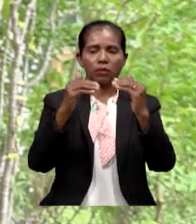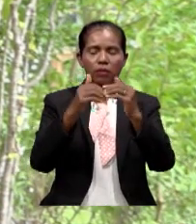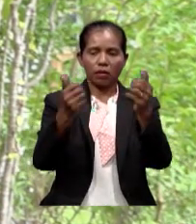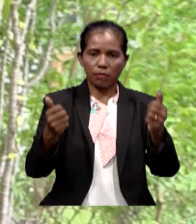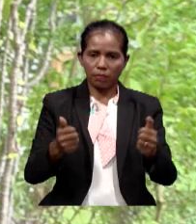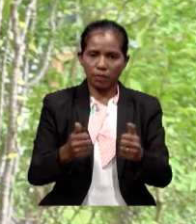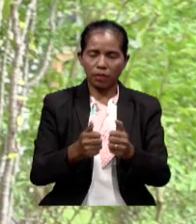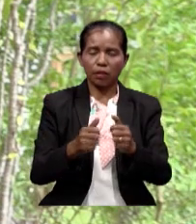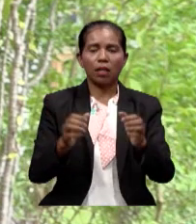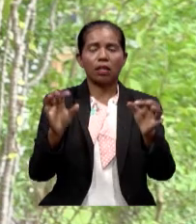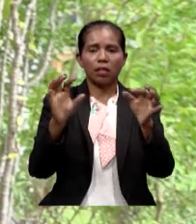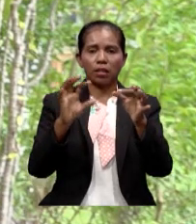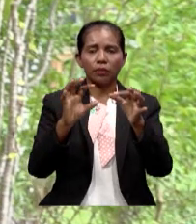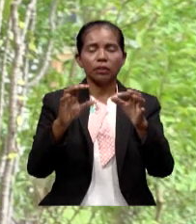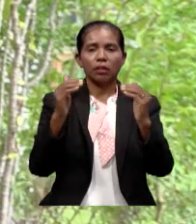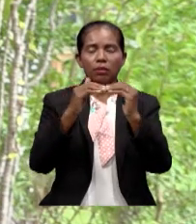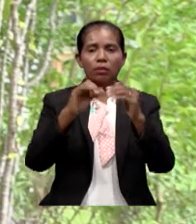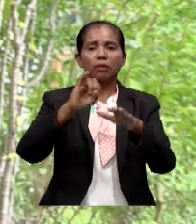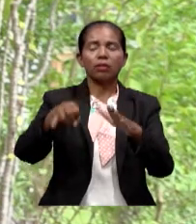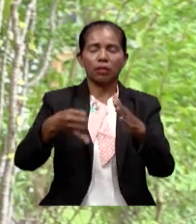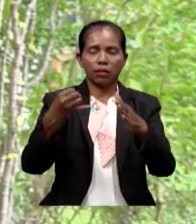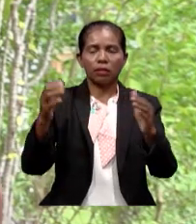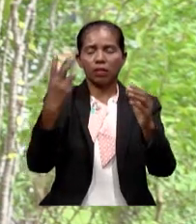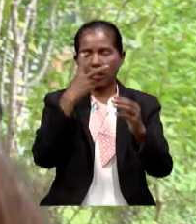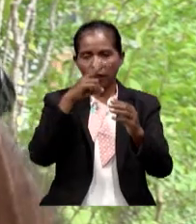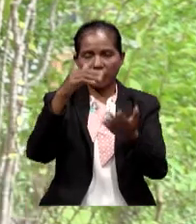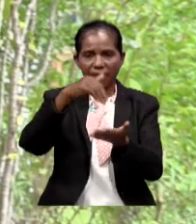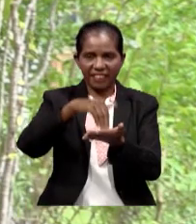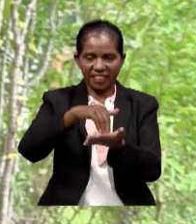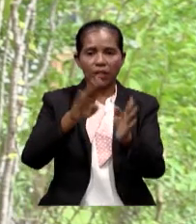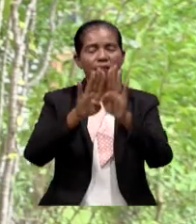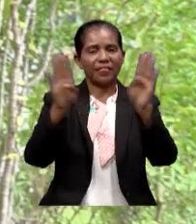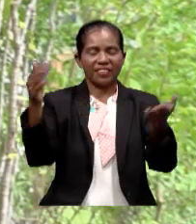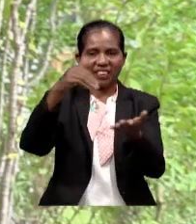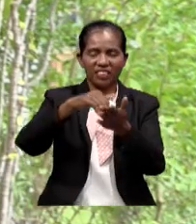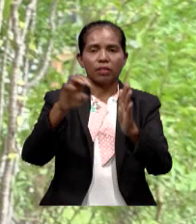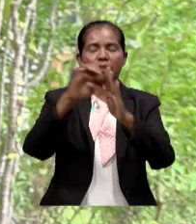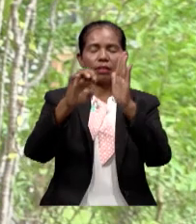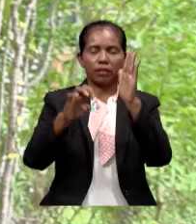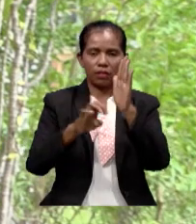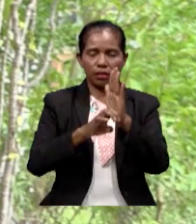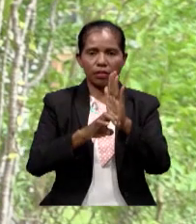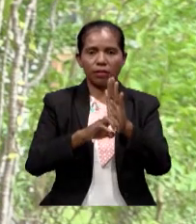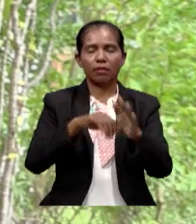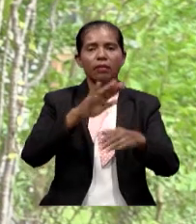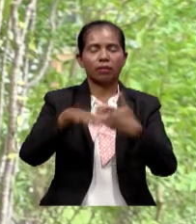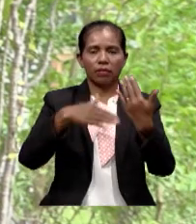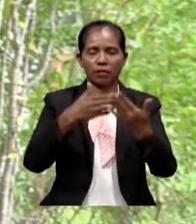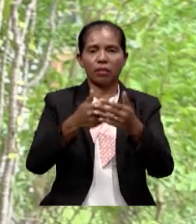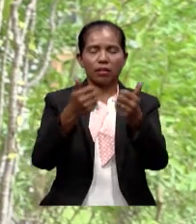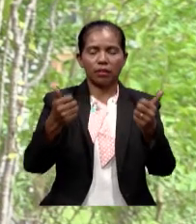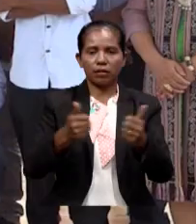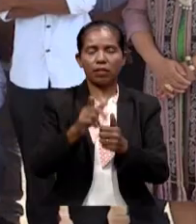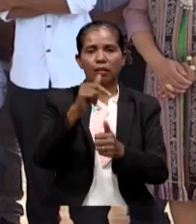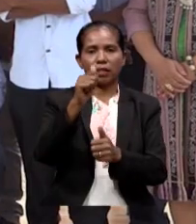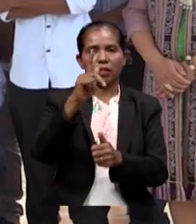tu decide por de halo reajustamento da estrutura órgãos sociais Associação Akait